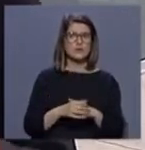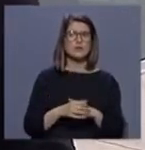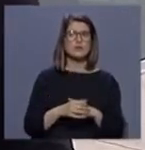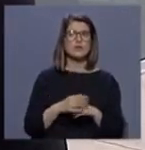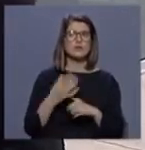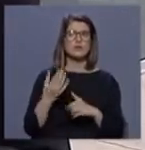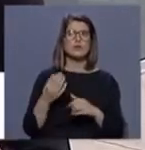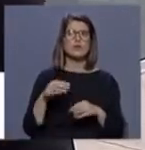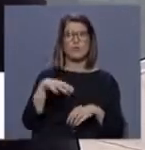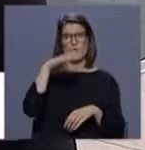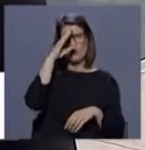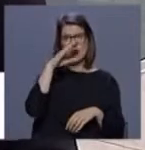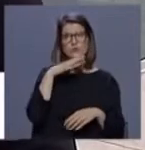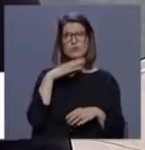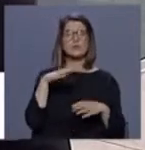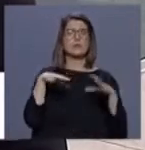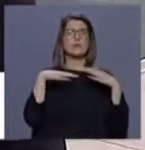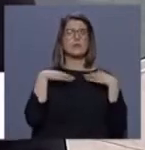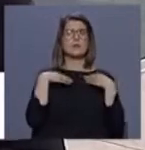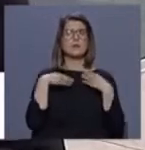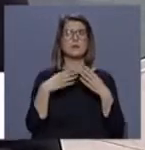de internamento, de equipamentos,